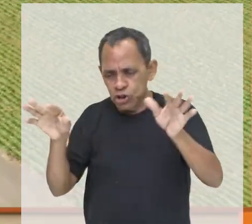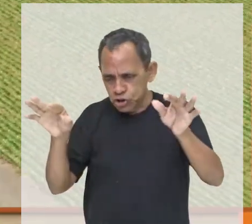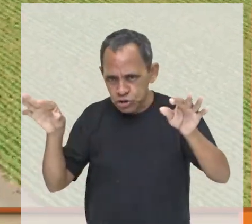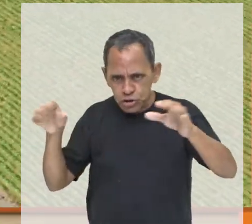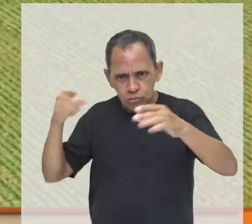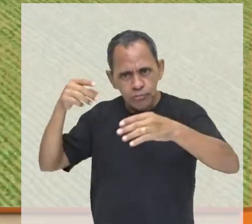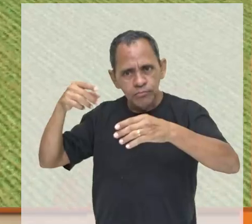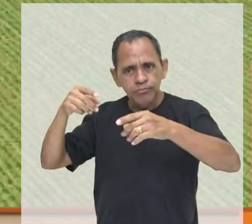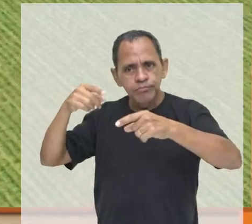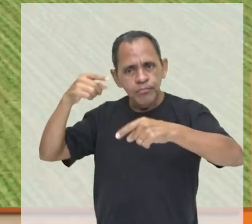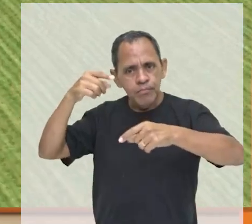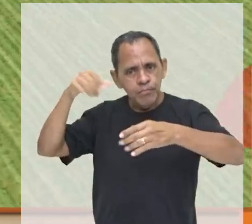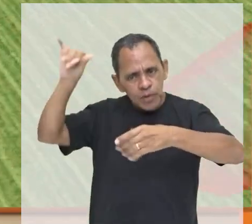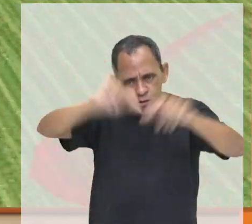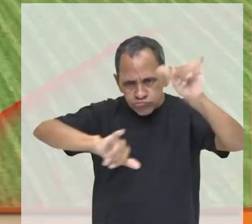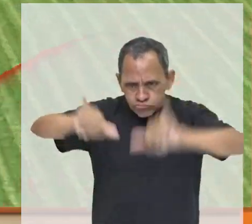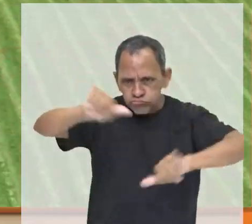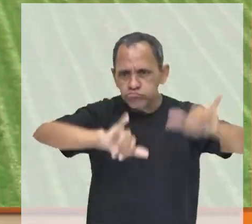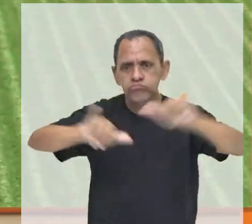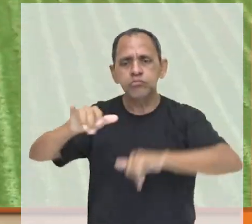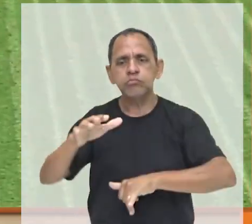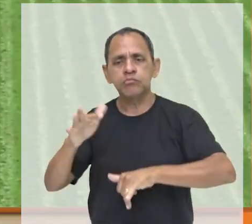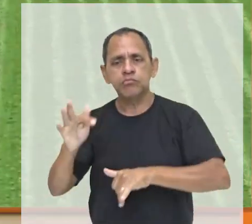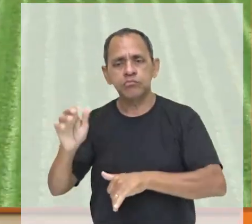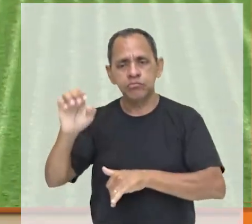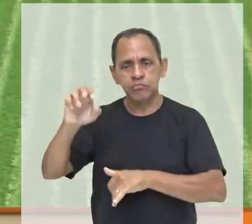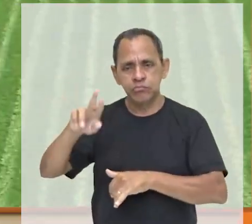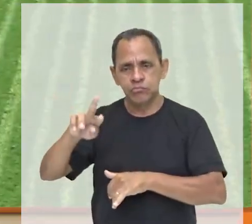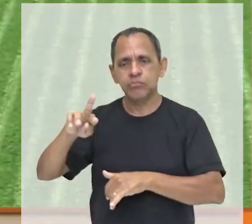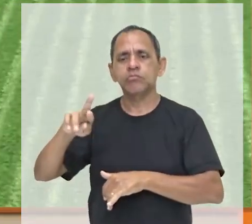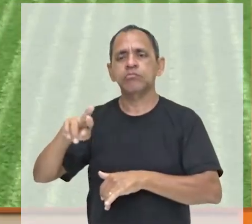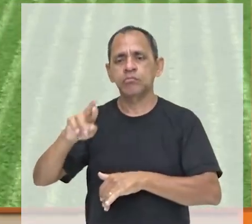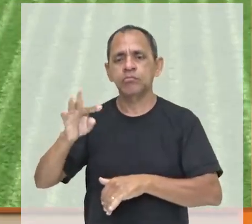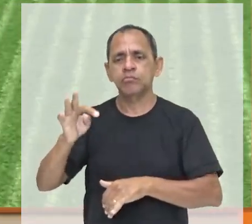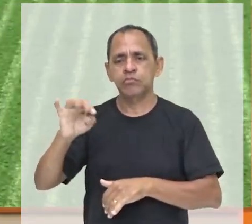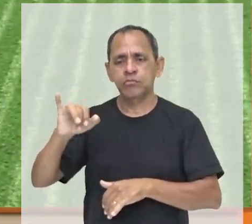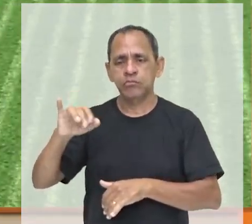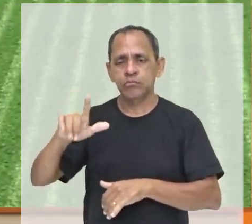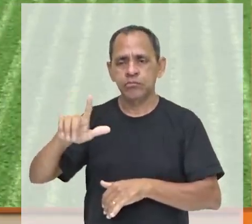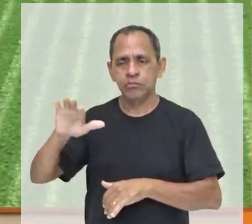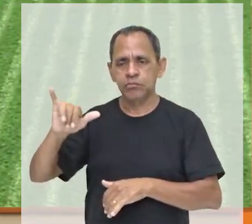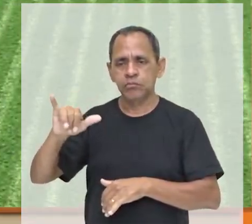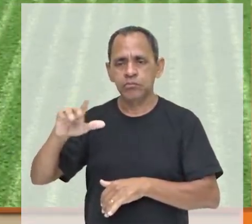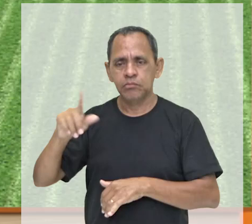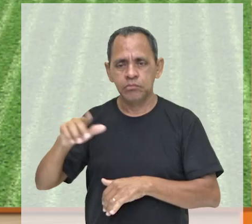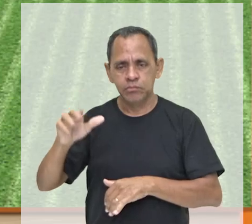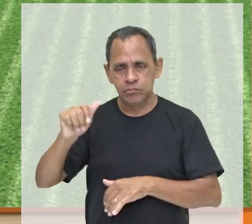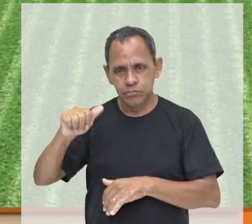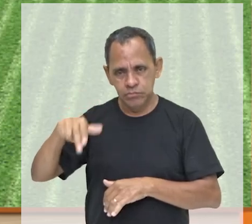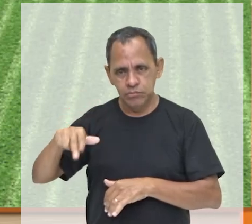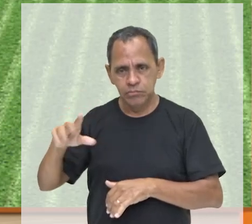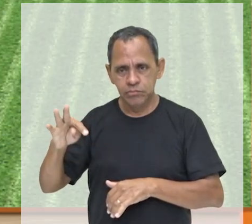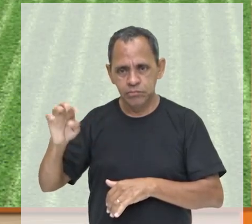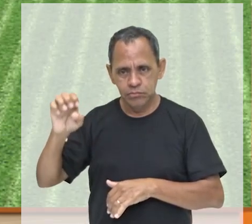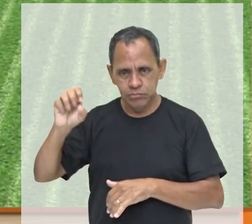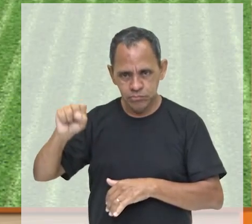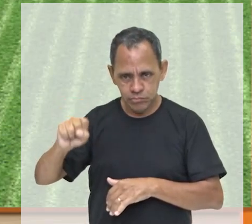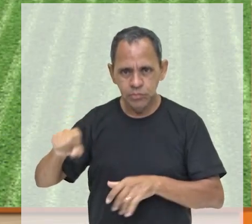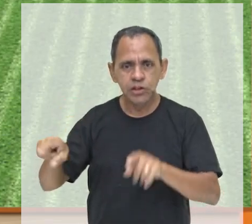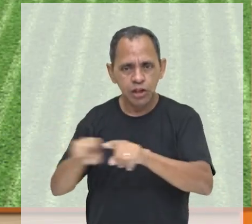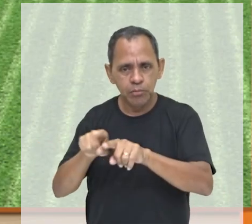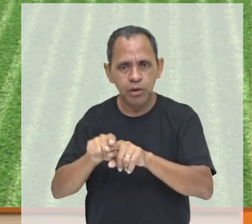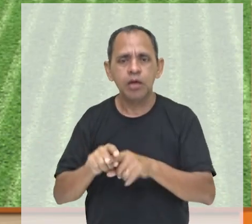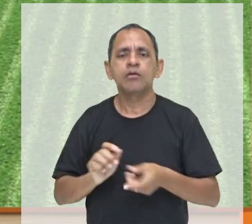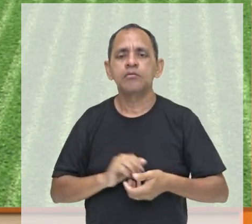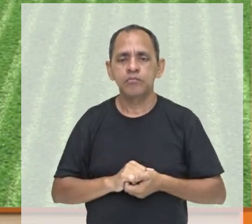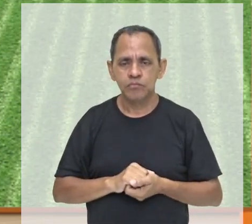fertilizantes. Ok? O controle de pragas também, a pulverização aí de herbicidas, né? Feita com uma maior